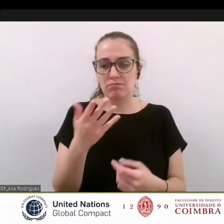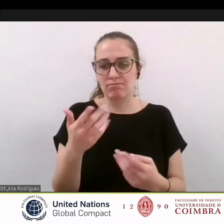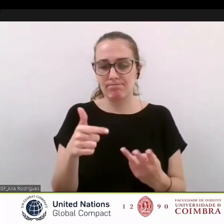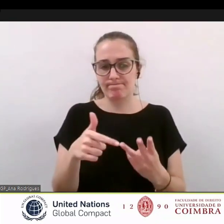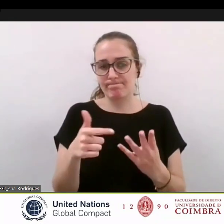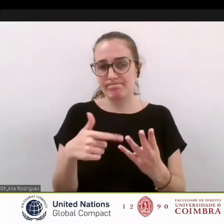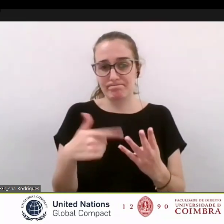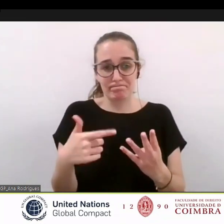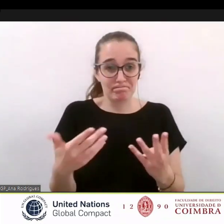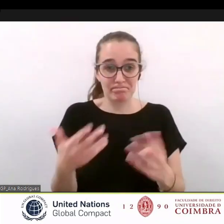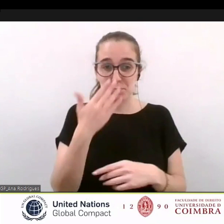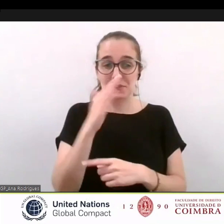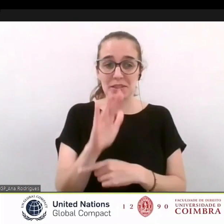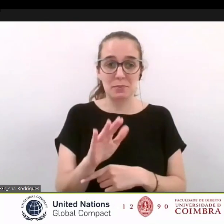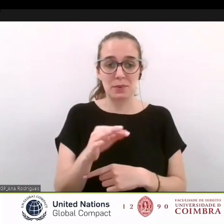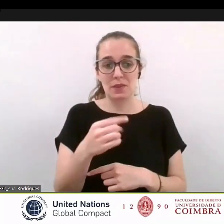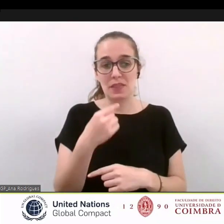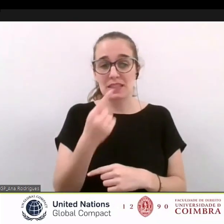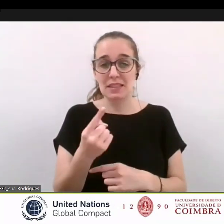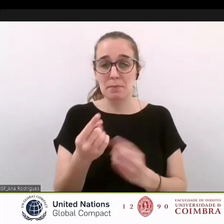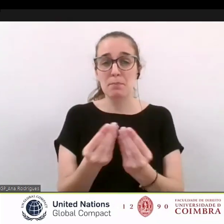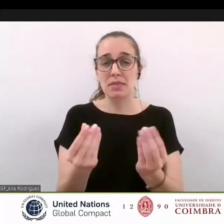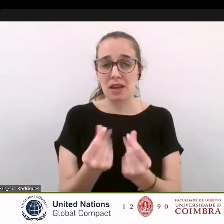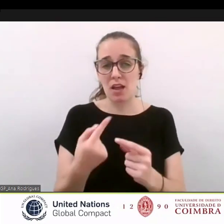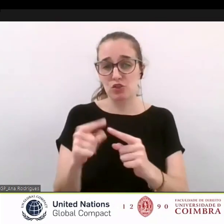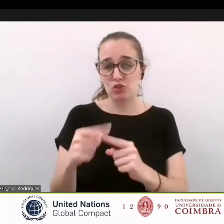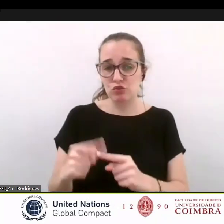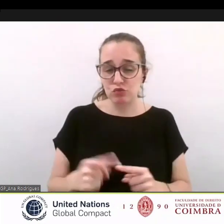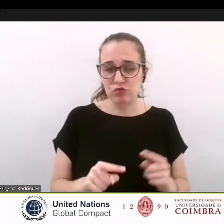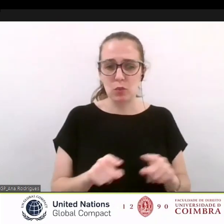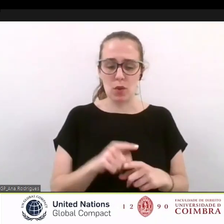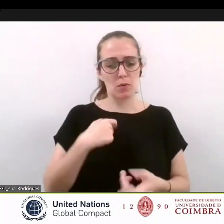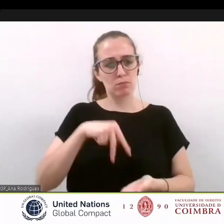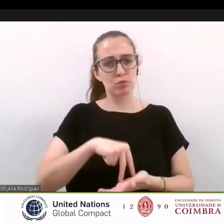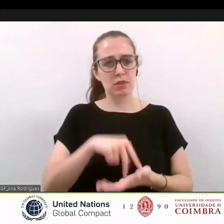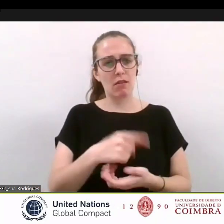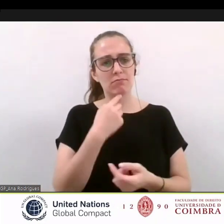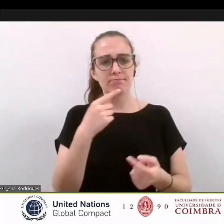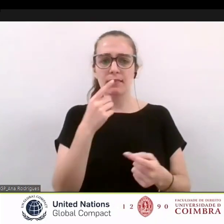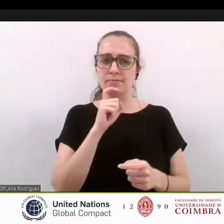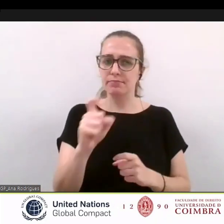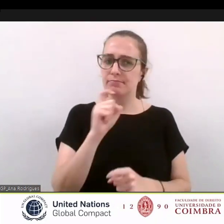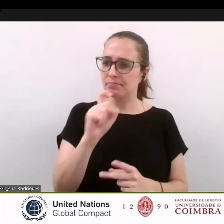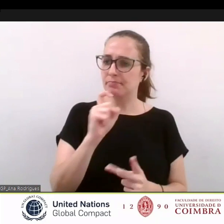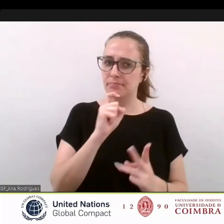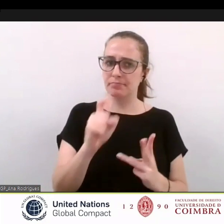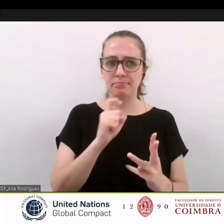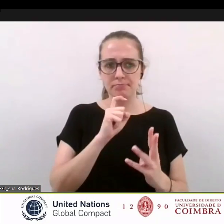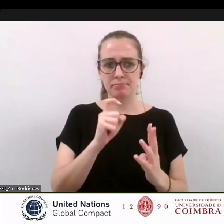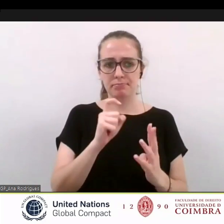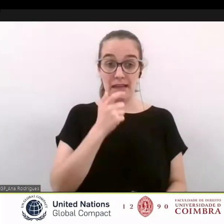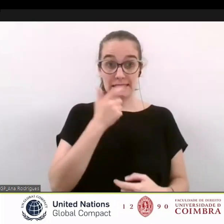referências, por exemplo, à utilização de materiais diferentes, portanto, ter uma postura proativa enquanto trabalhador que